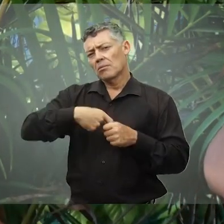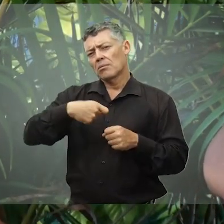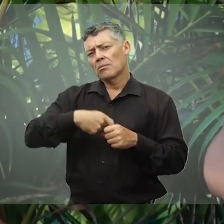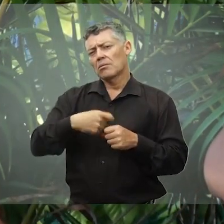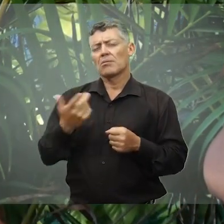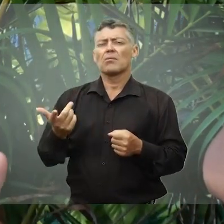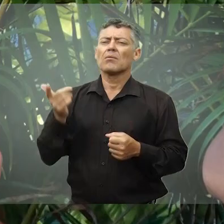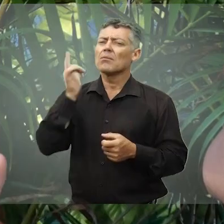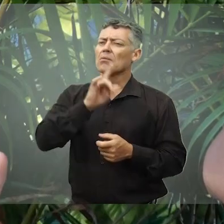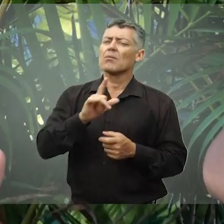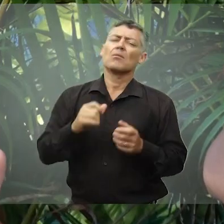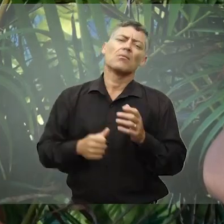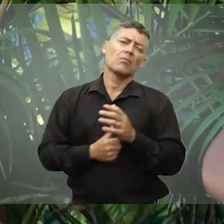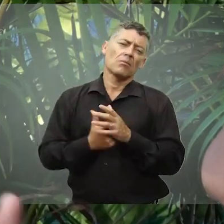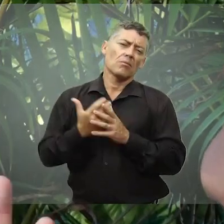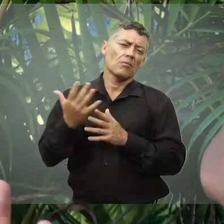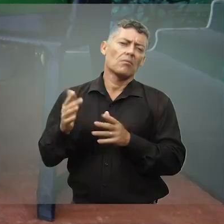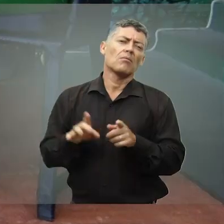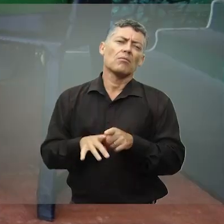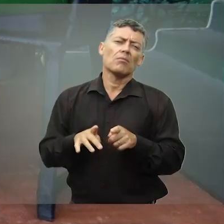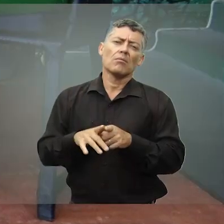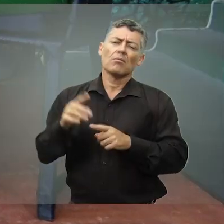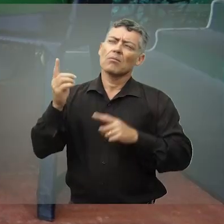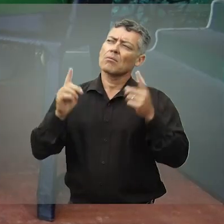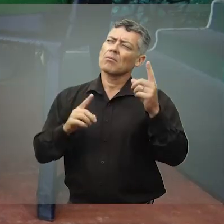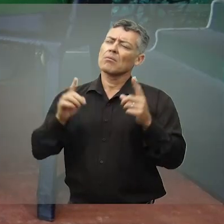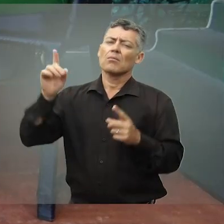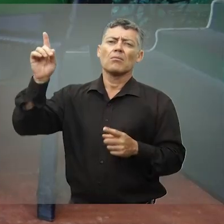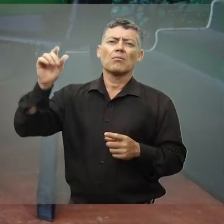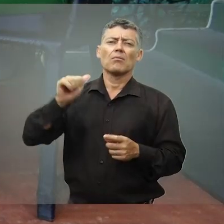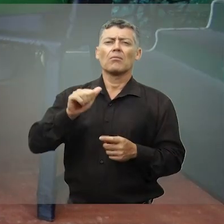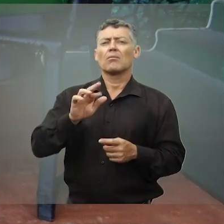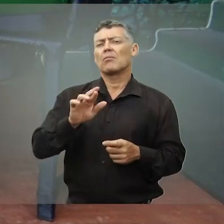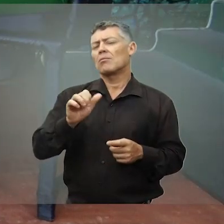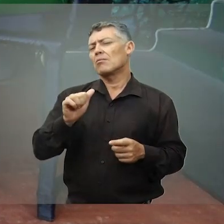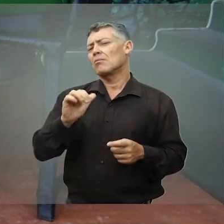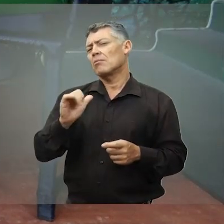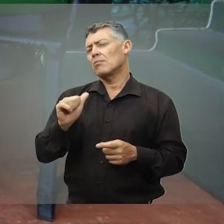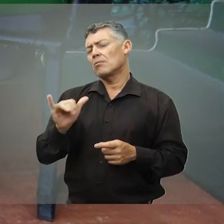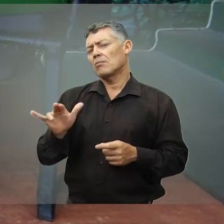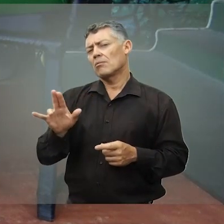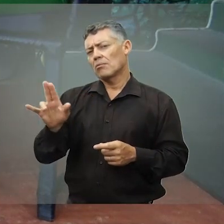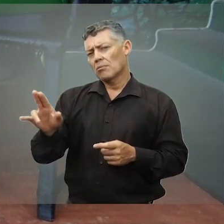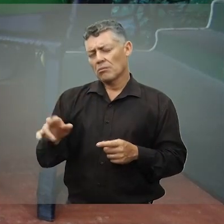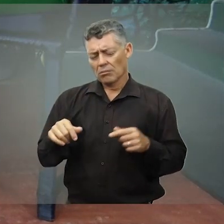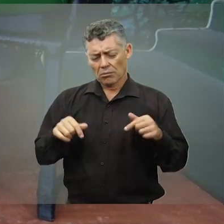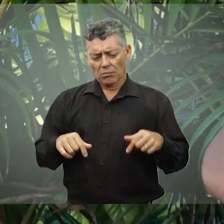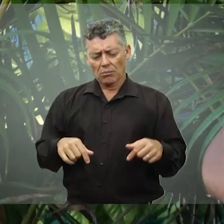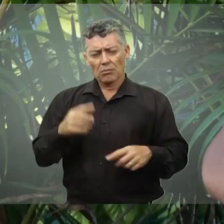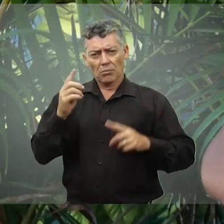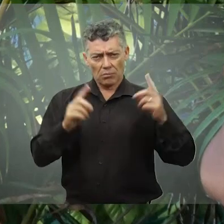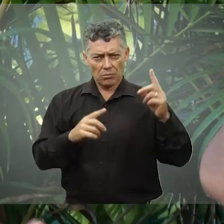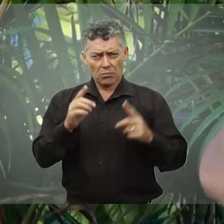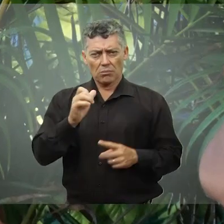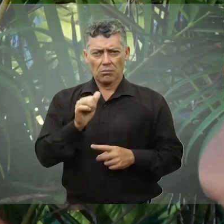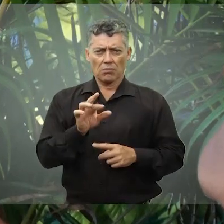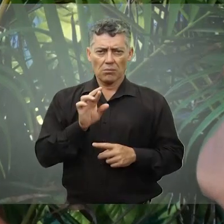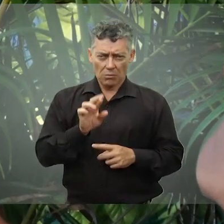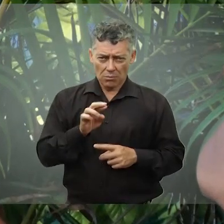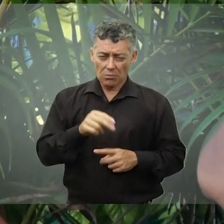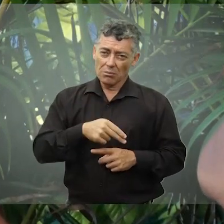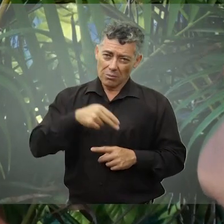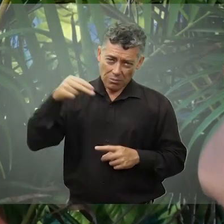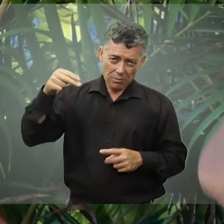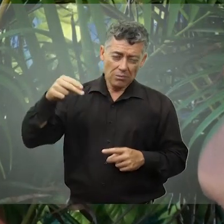ganhei várias vezes com o bloco lá do Pré-Caju. Mas eu tenho um prêmio muito significativo que foi aqui no Carnatal, porque pela maneira que